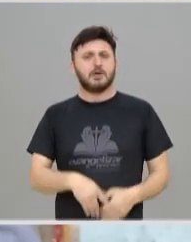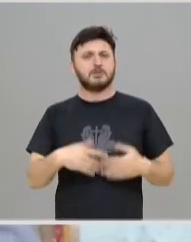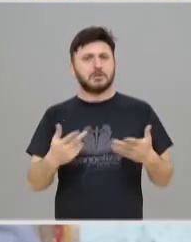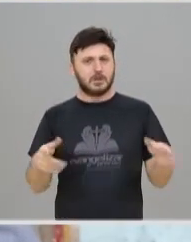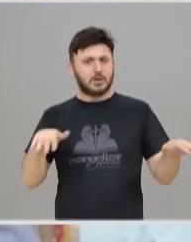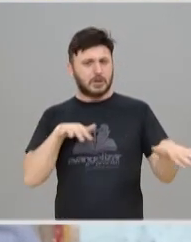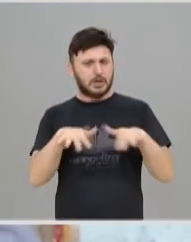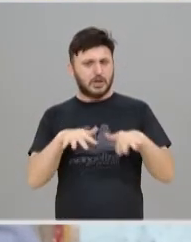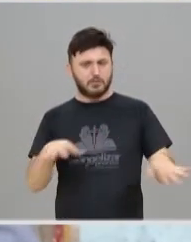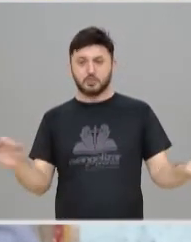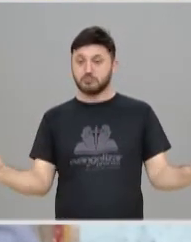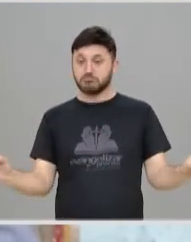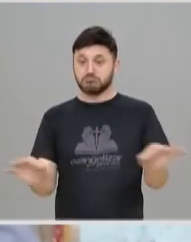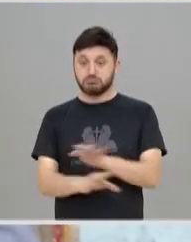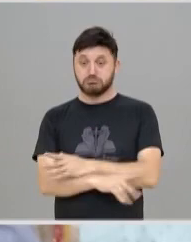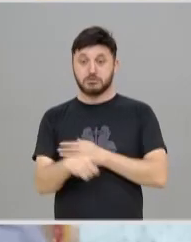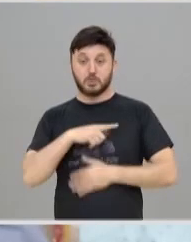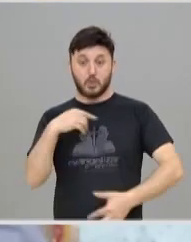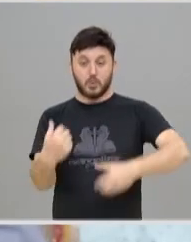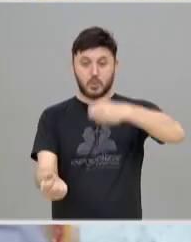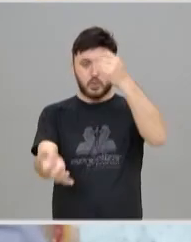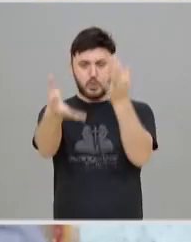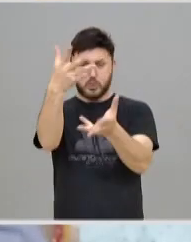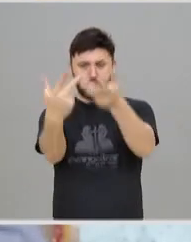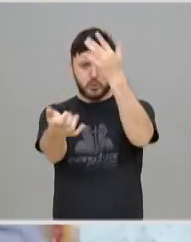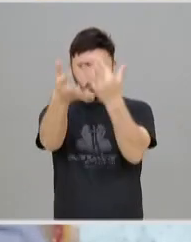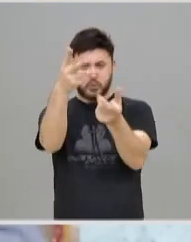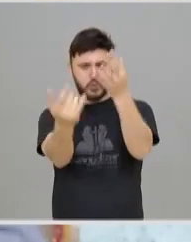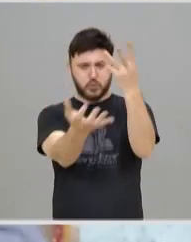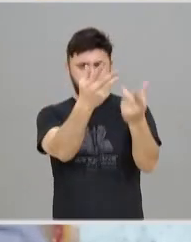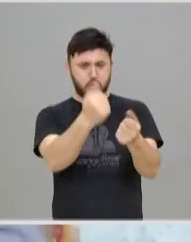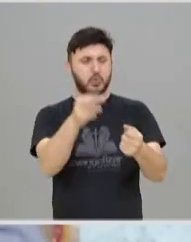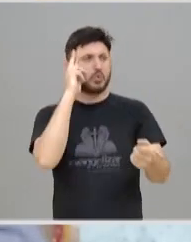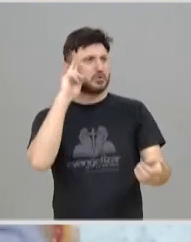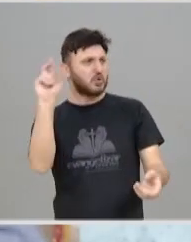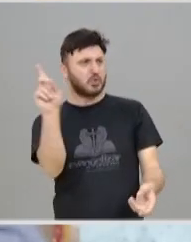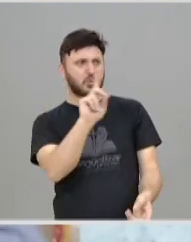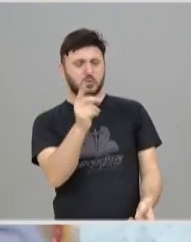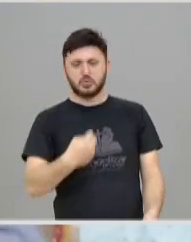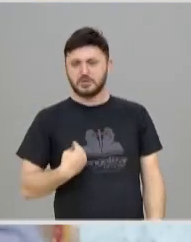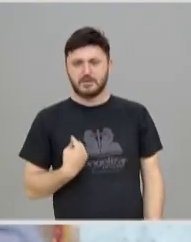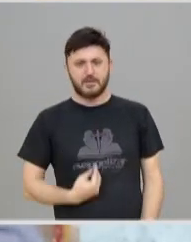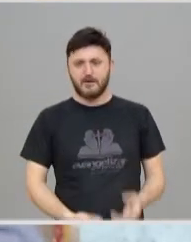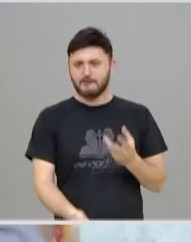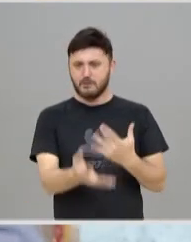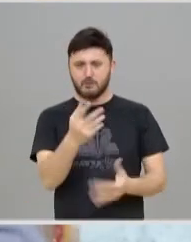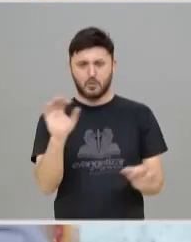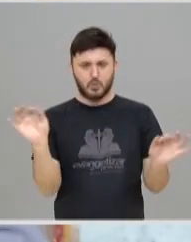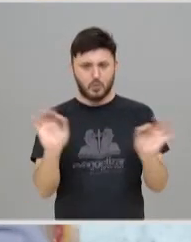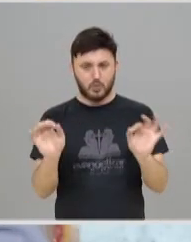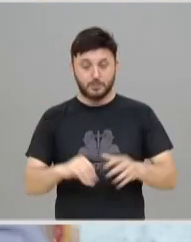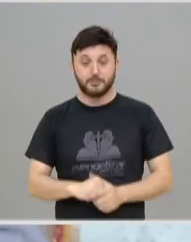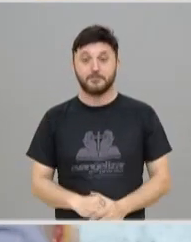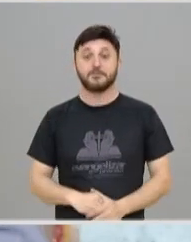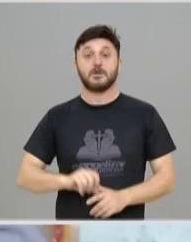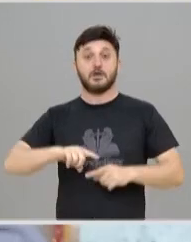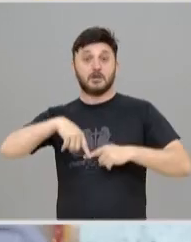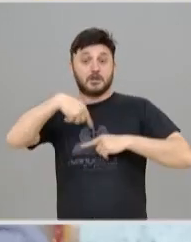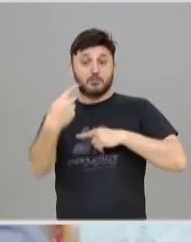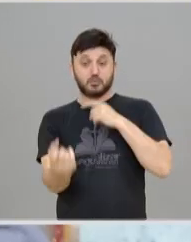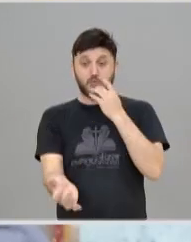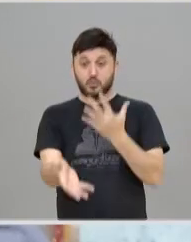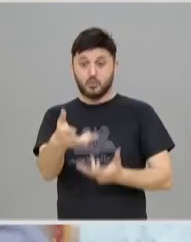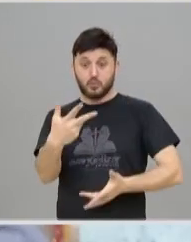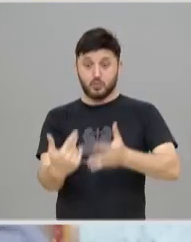Passado o terremoto, veio um fogo, mas o Senhor não estava no fogo. E depois do